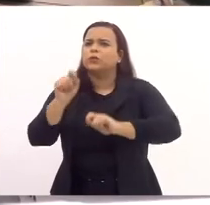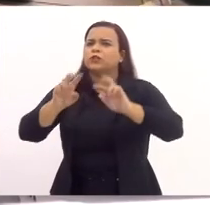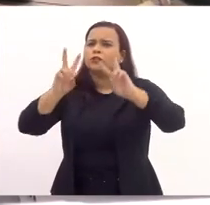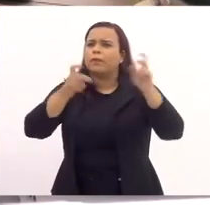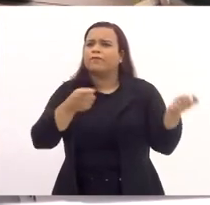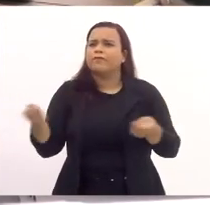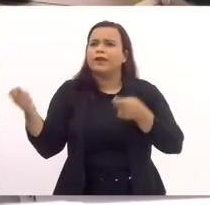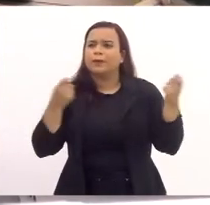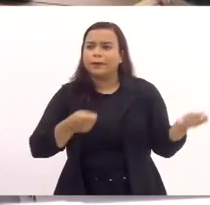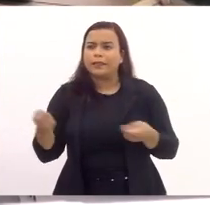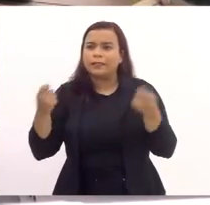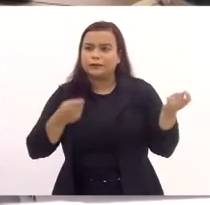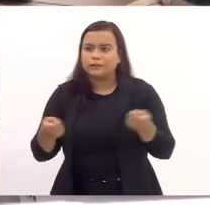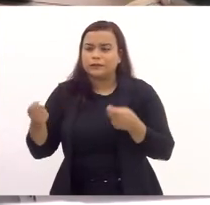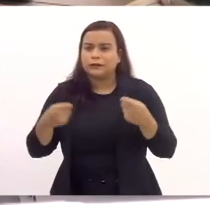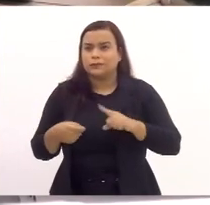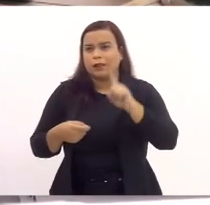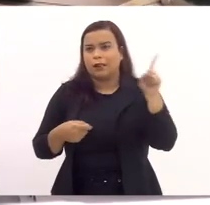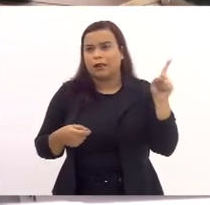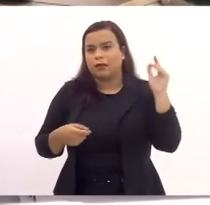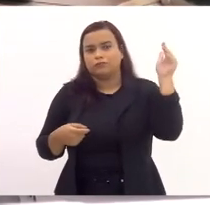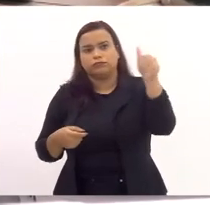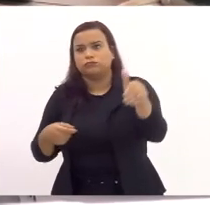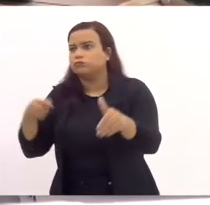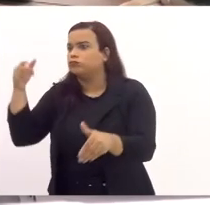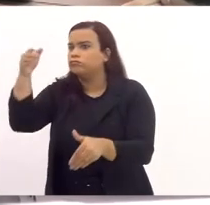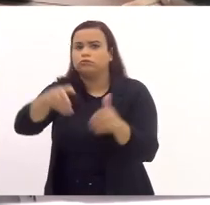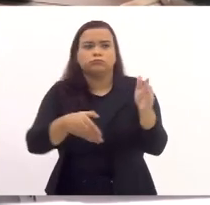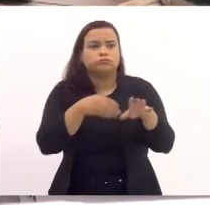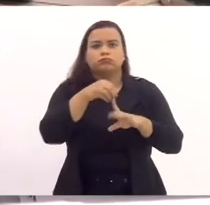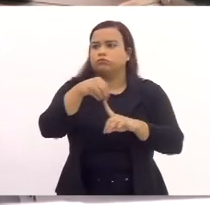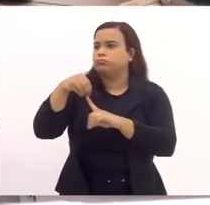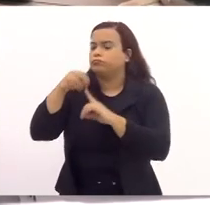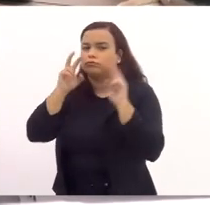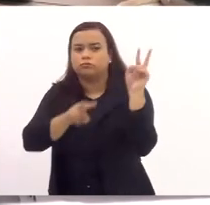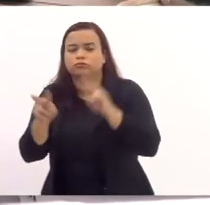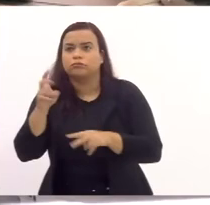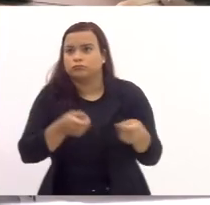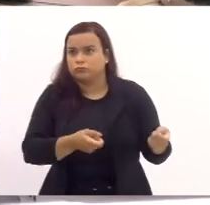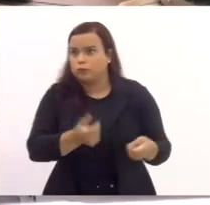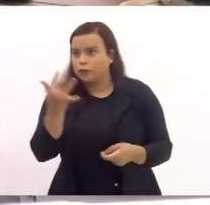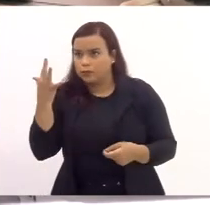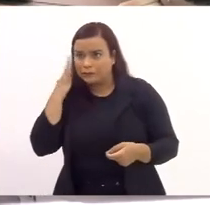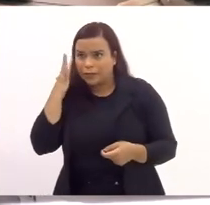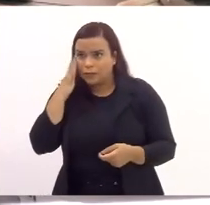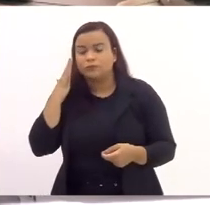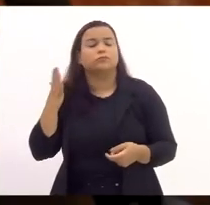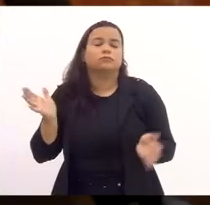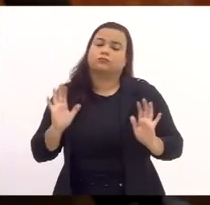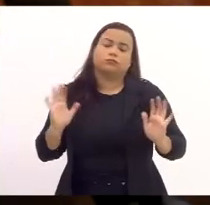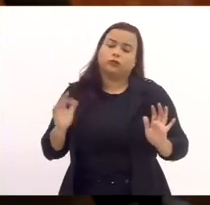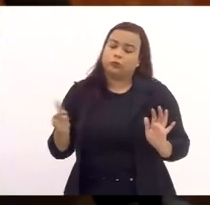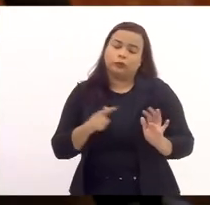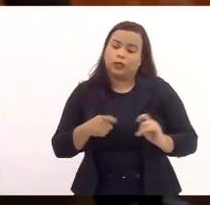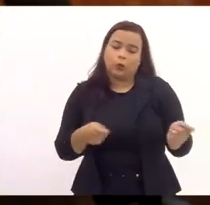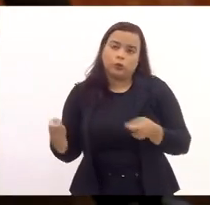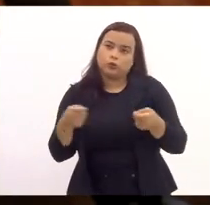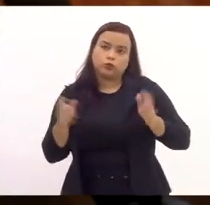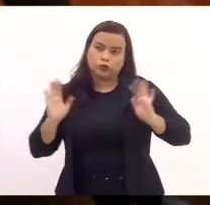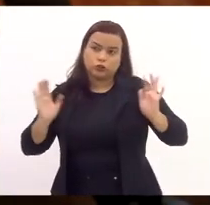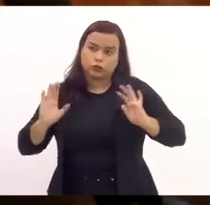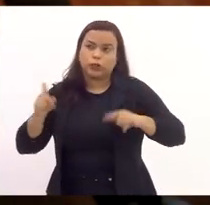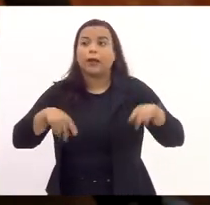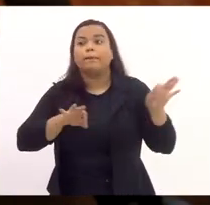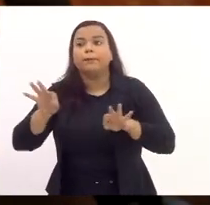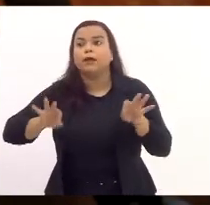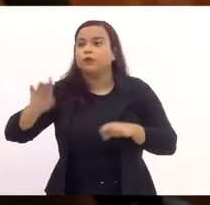com que o pessoal da Central vai a campo vistoriar? Tem uma noção? Eu não tenho aqui a rotina. É um plano de fiscalização. O gerente da